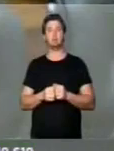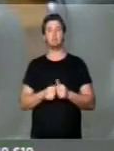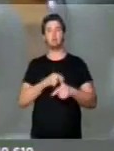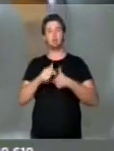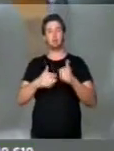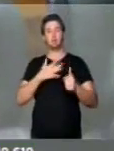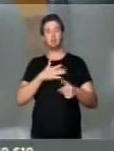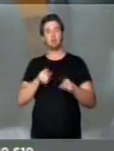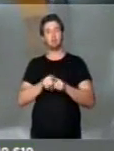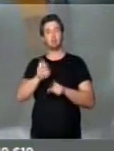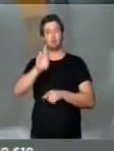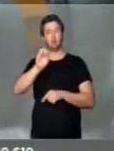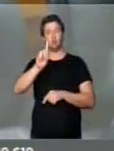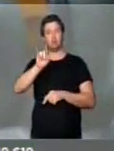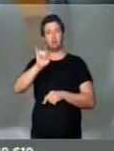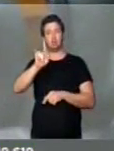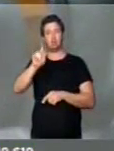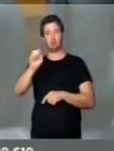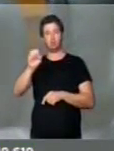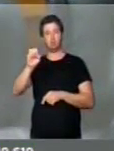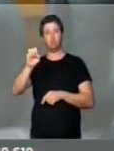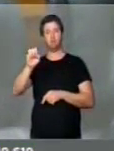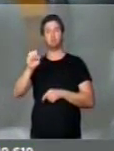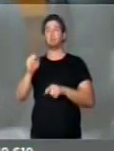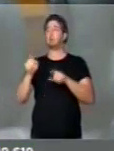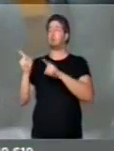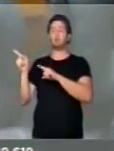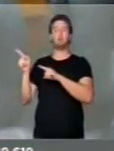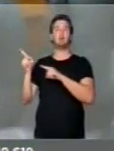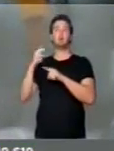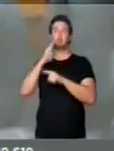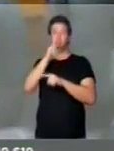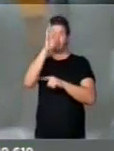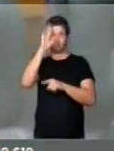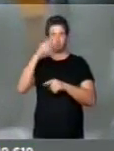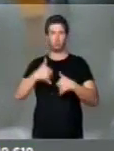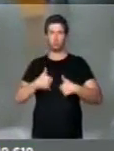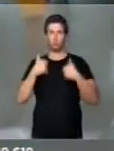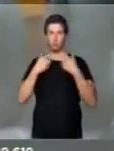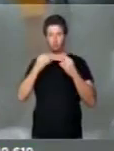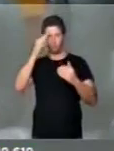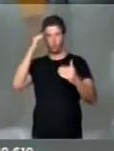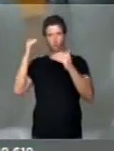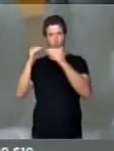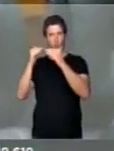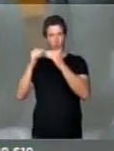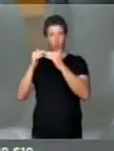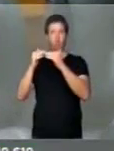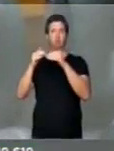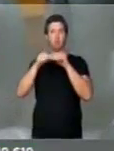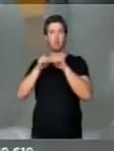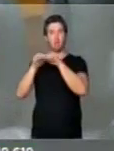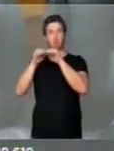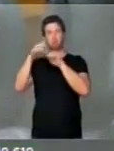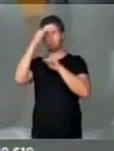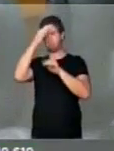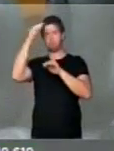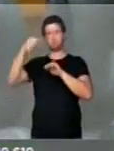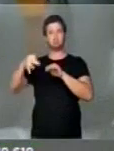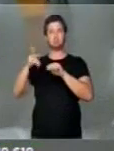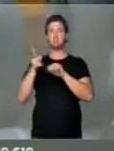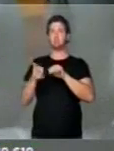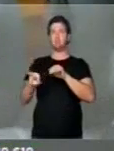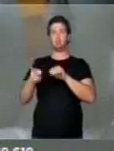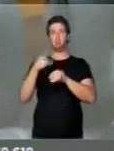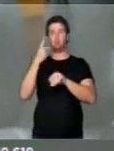deputado Rodrigo, em ver em Vossa Excelência tamanha honradez, coerência, equilíbrio, lucidez sempre nas